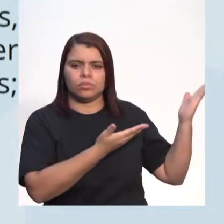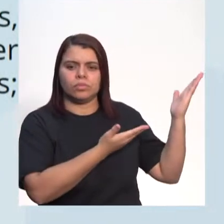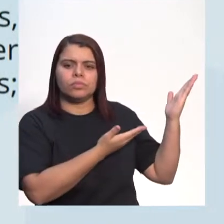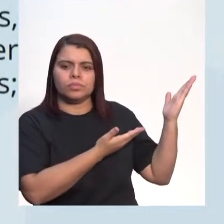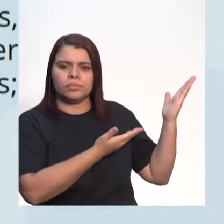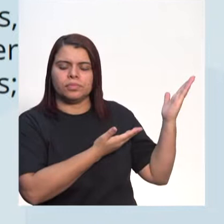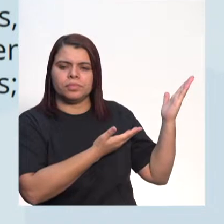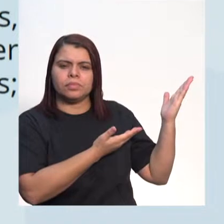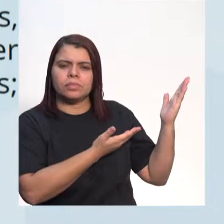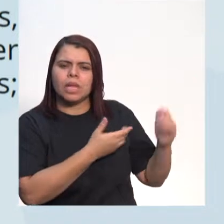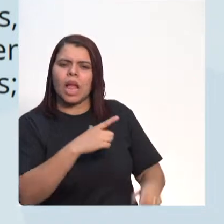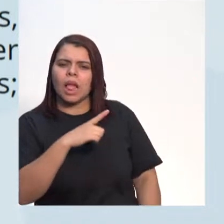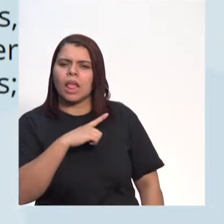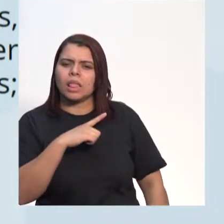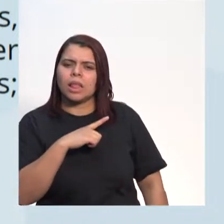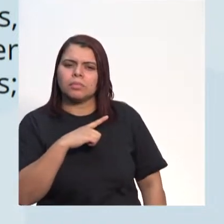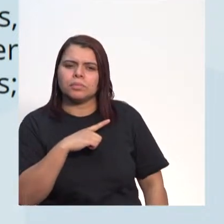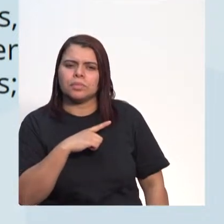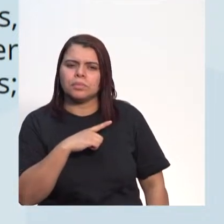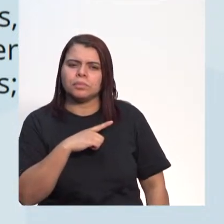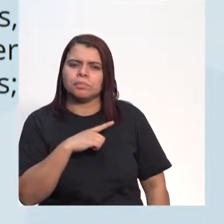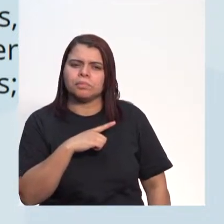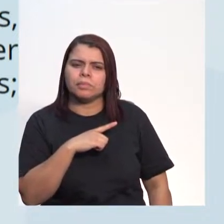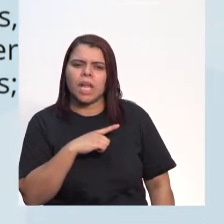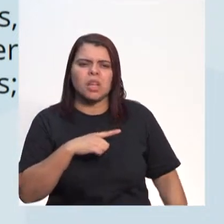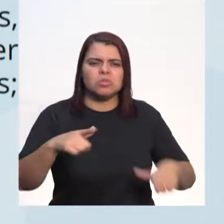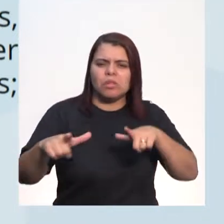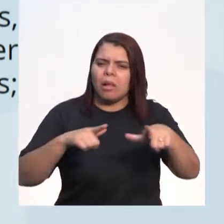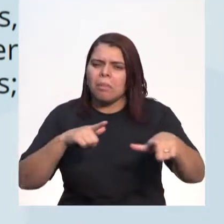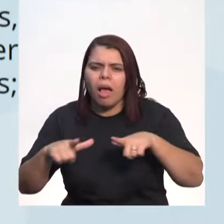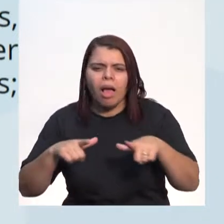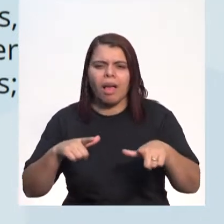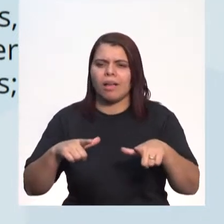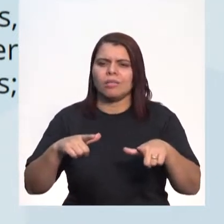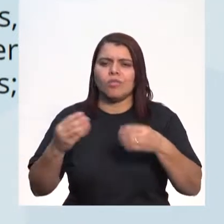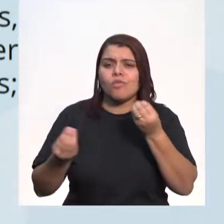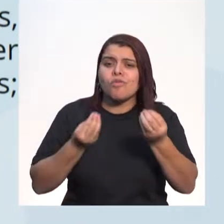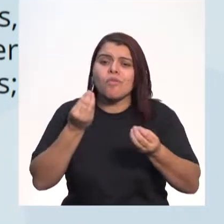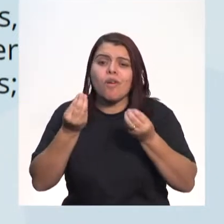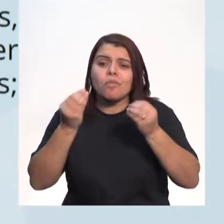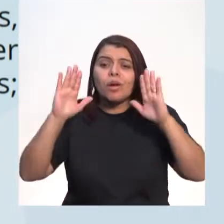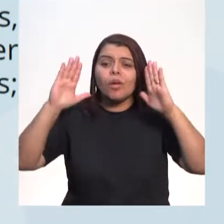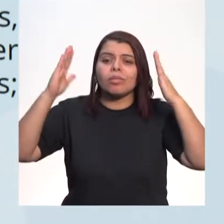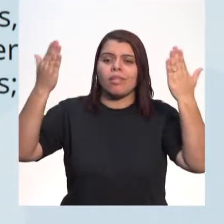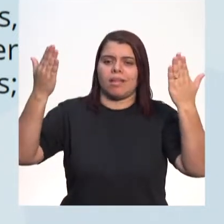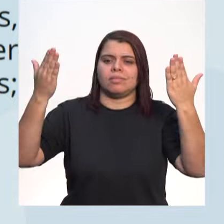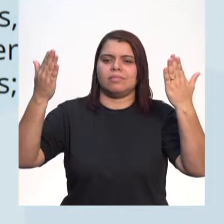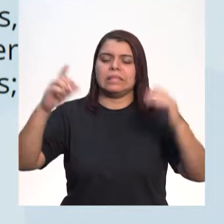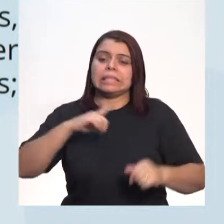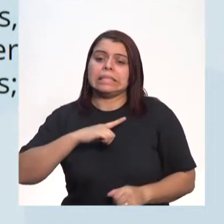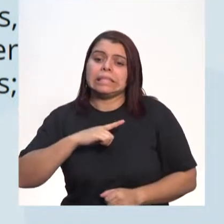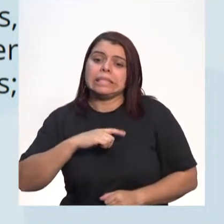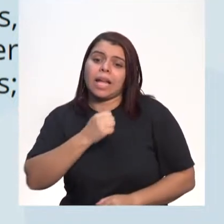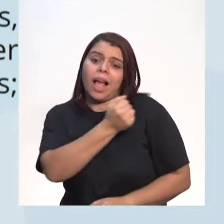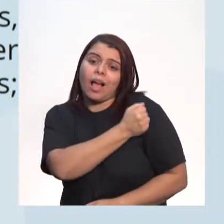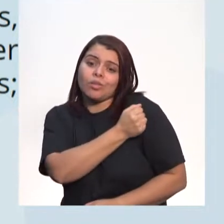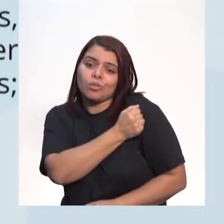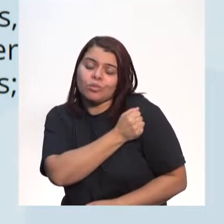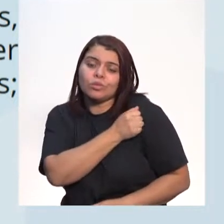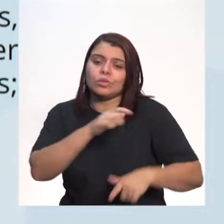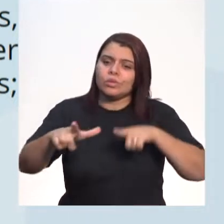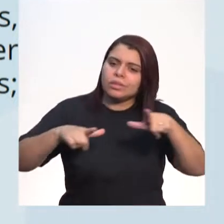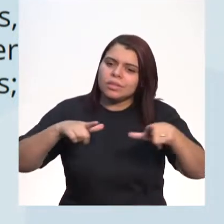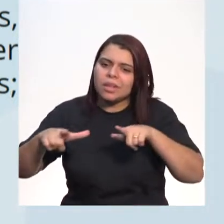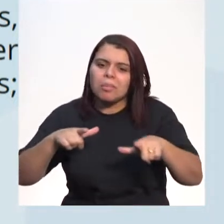né? Então, nós temos aí, a jornada de trabalho é constituída de aulas com alunos, aulas de trabalho